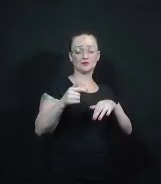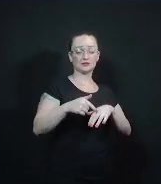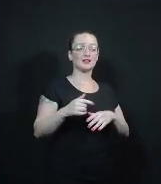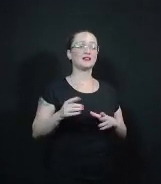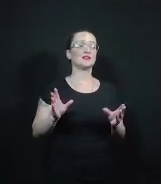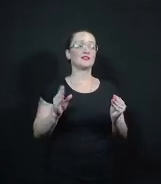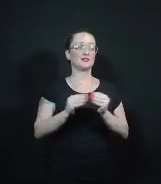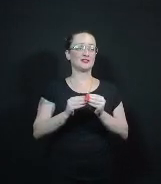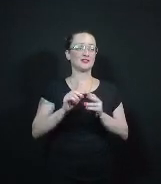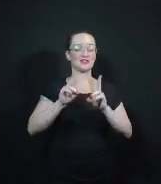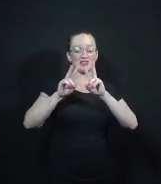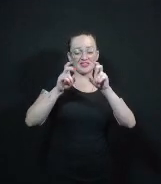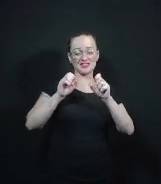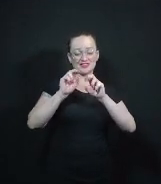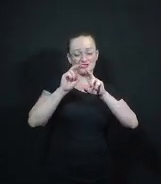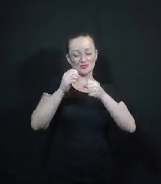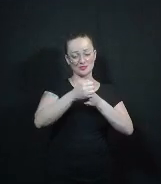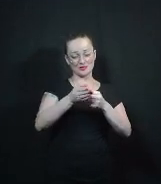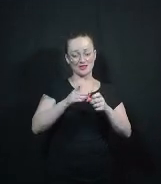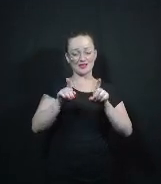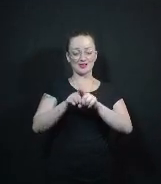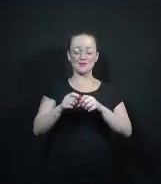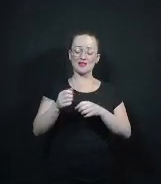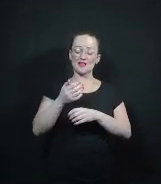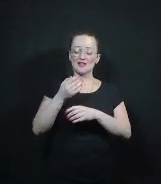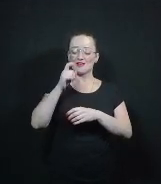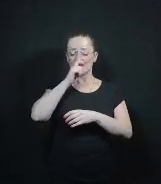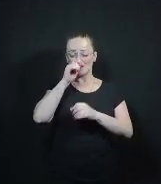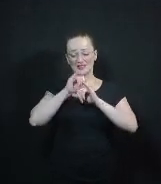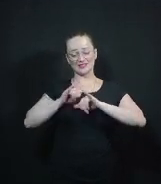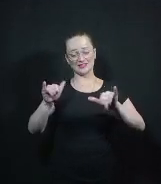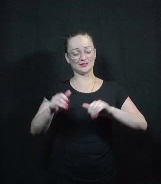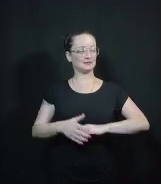o tema é democracia e fake news.